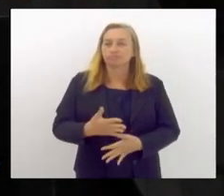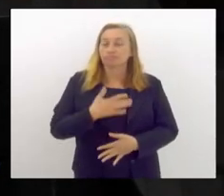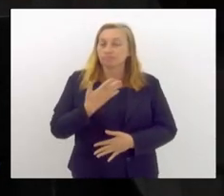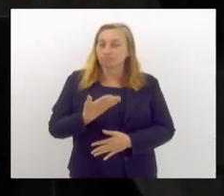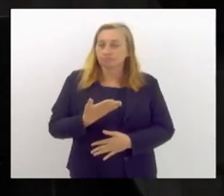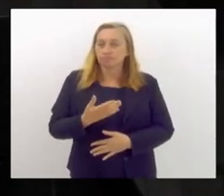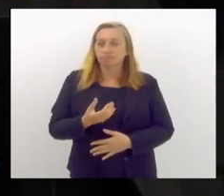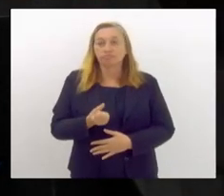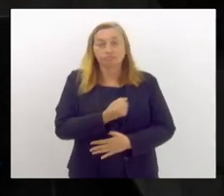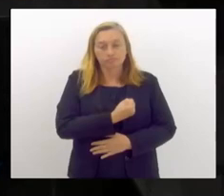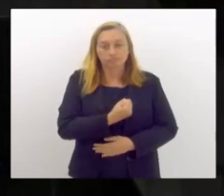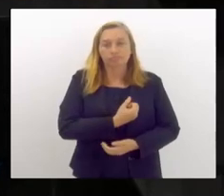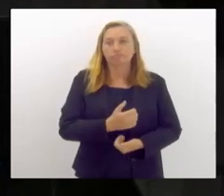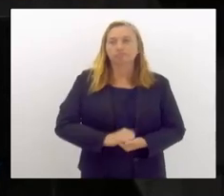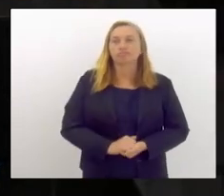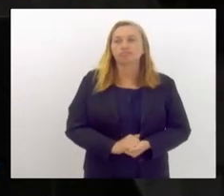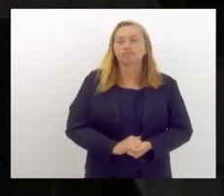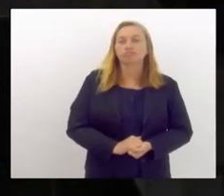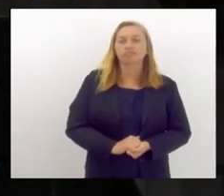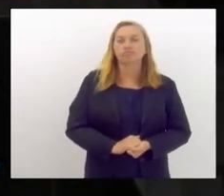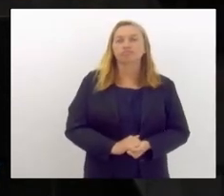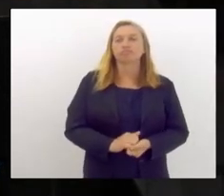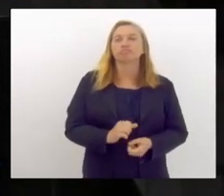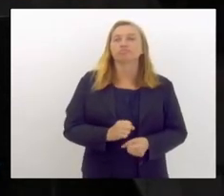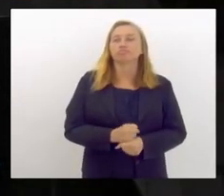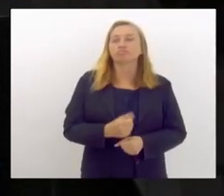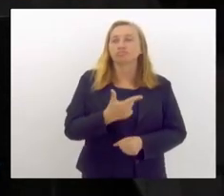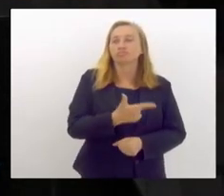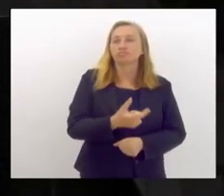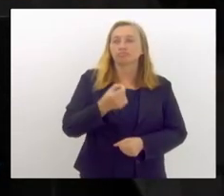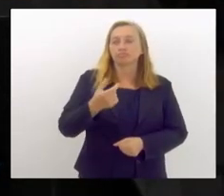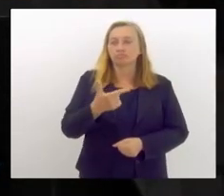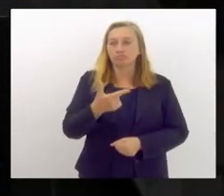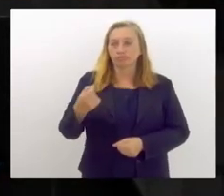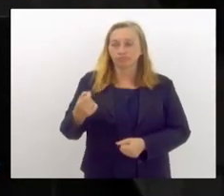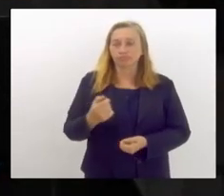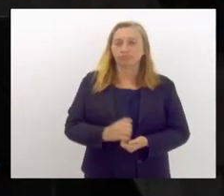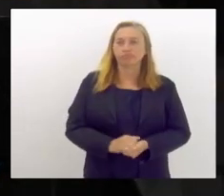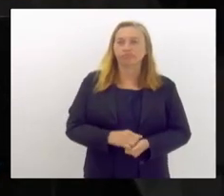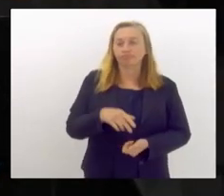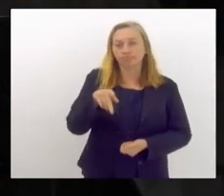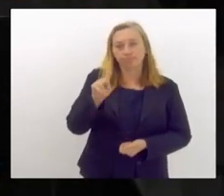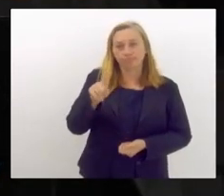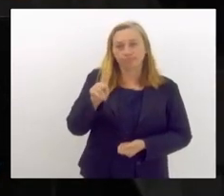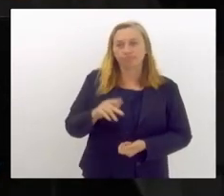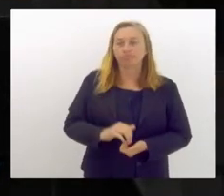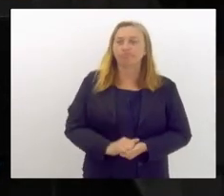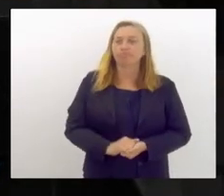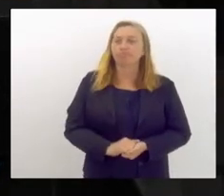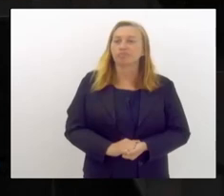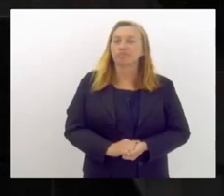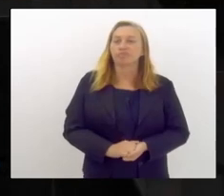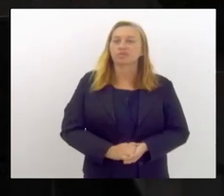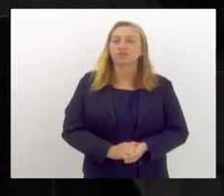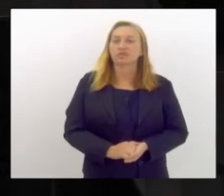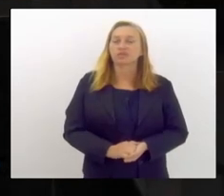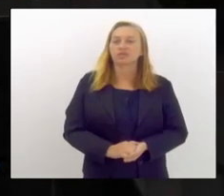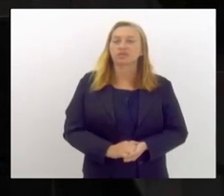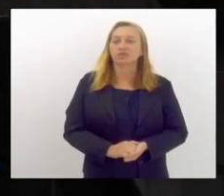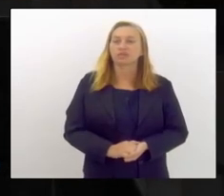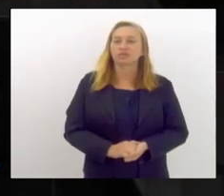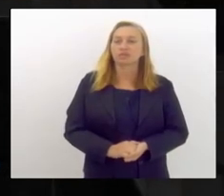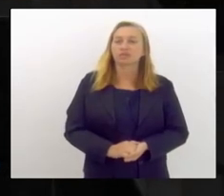assombrosos. Em 2020, a Petrobras teve de receita bruta